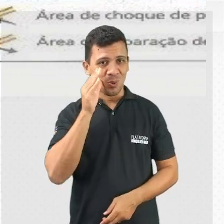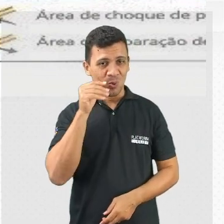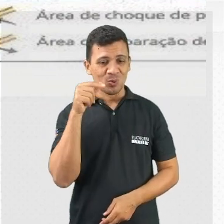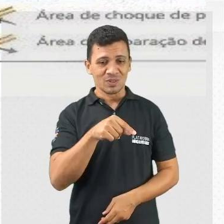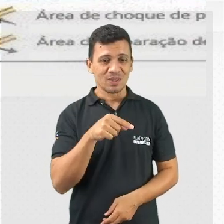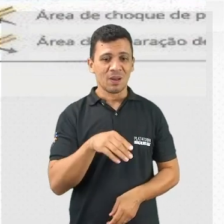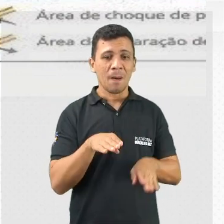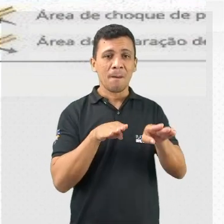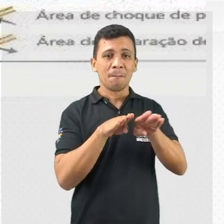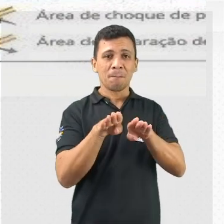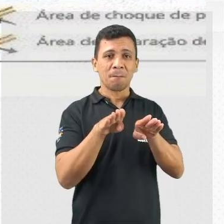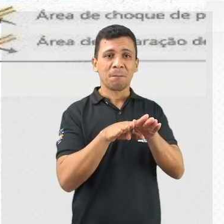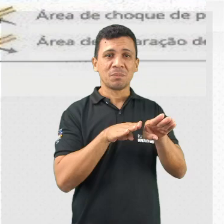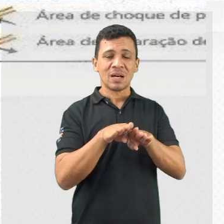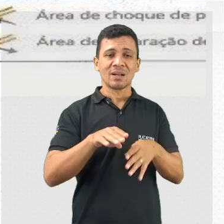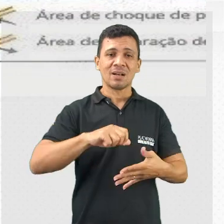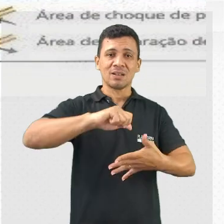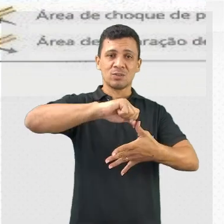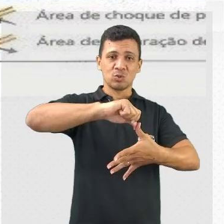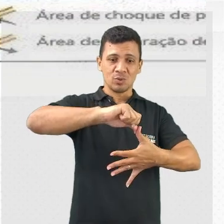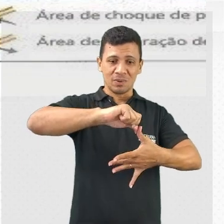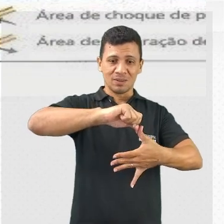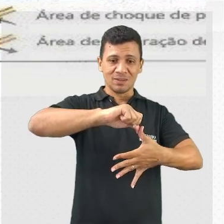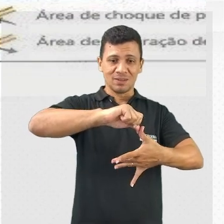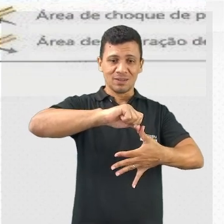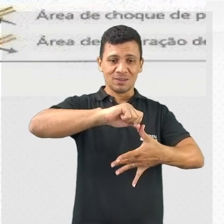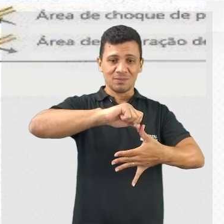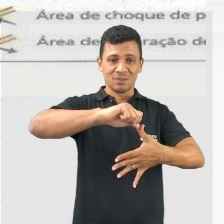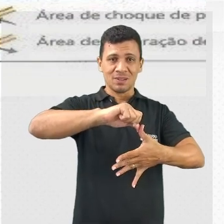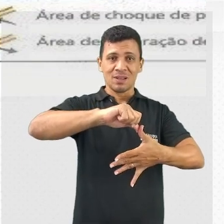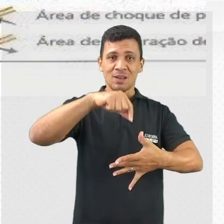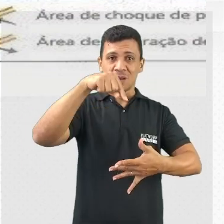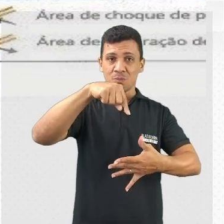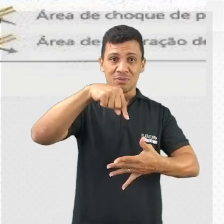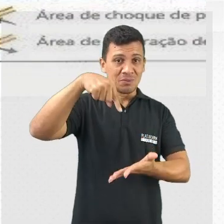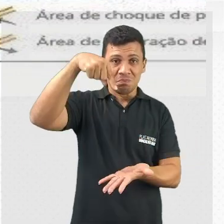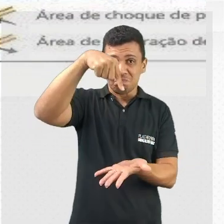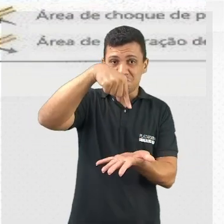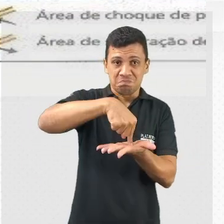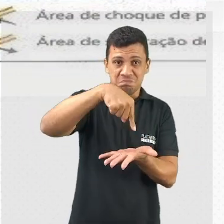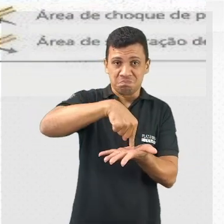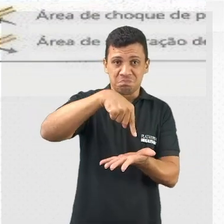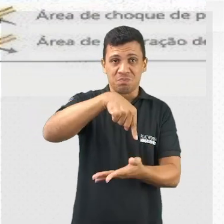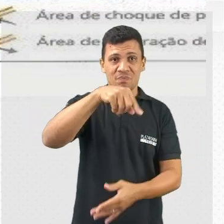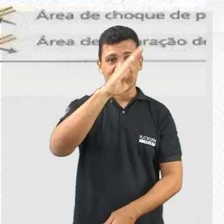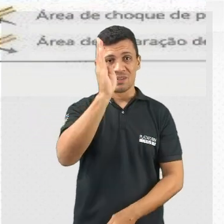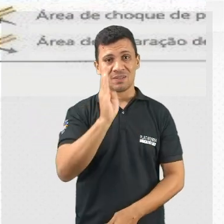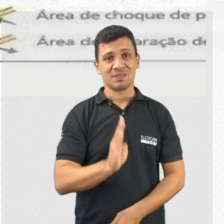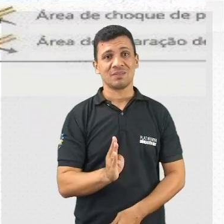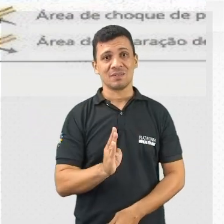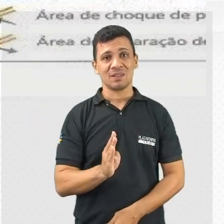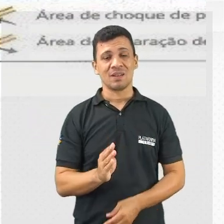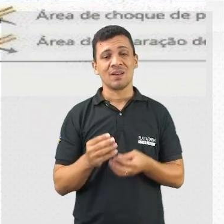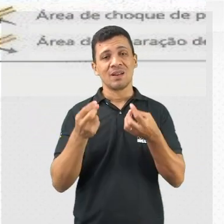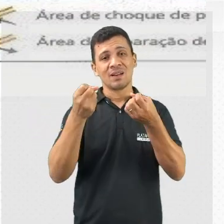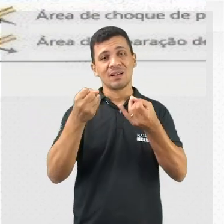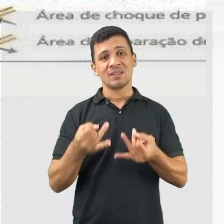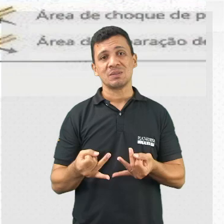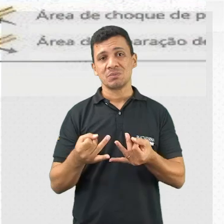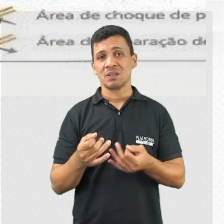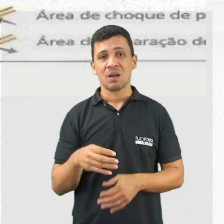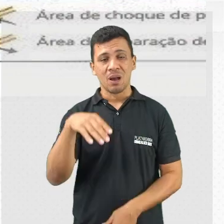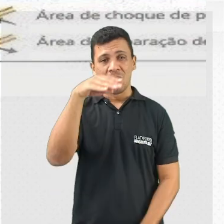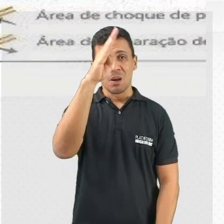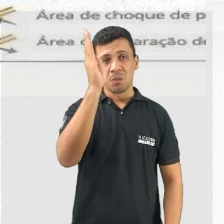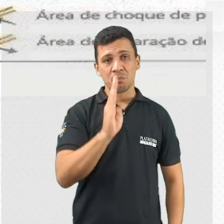na chamada placa sul-americana, e o Brasil está no centro dessa placa sul-americana. É isso que explica porque o Brasil é um